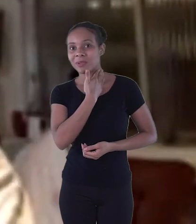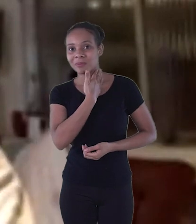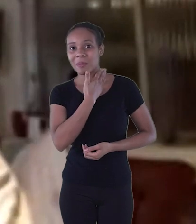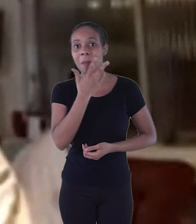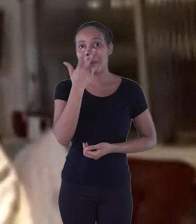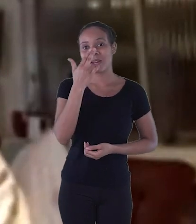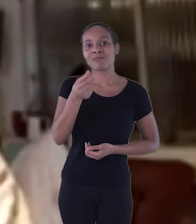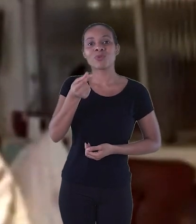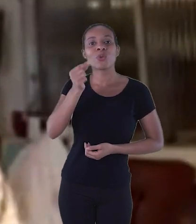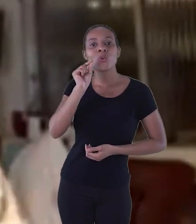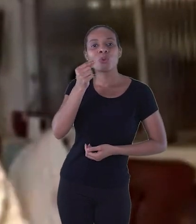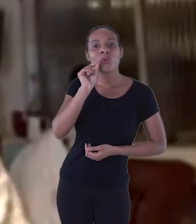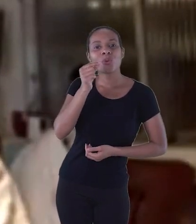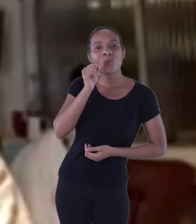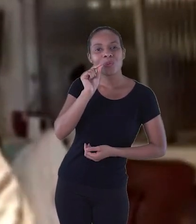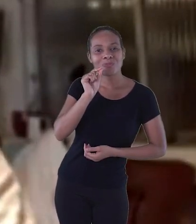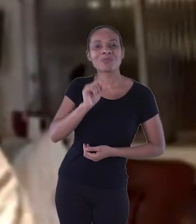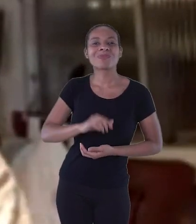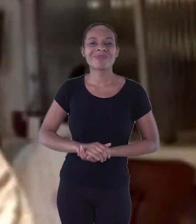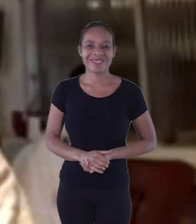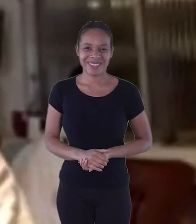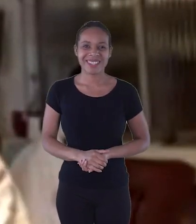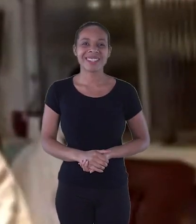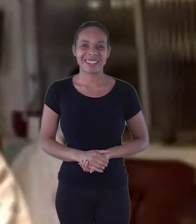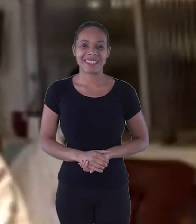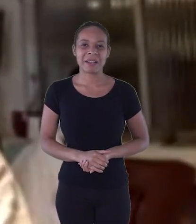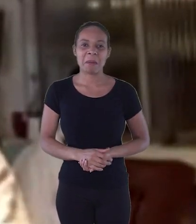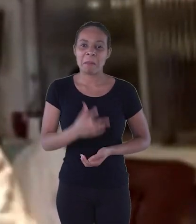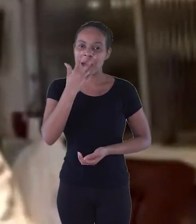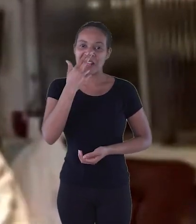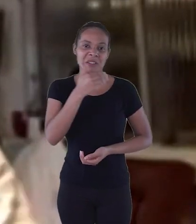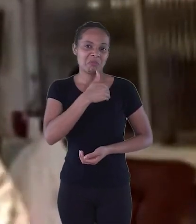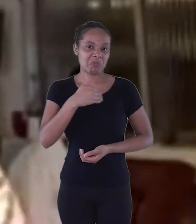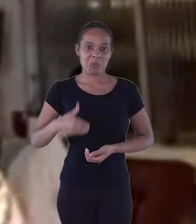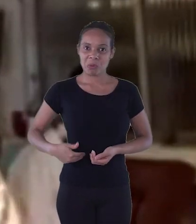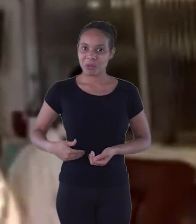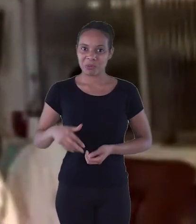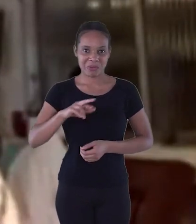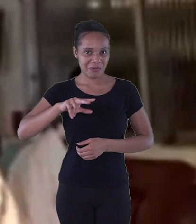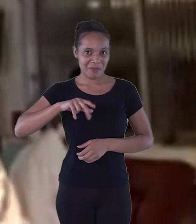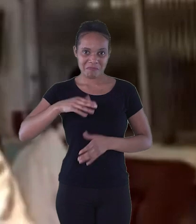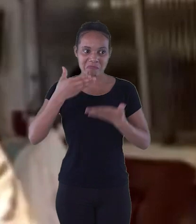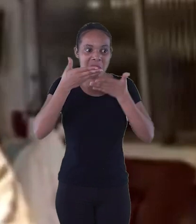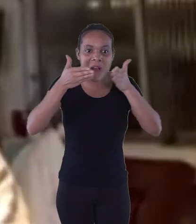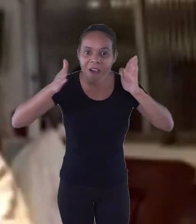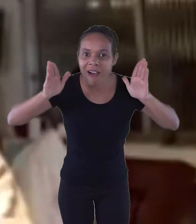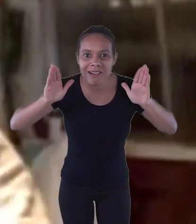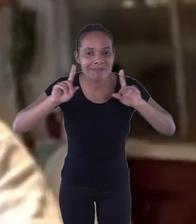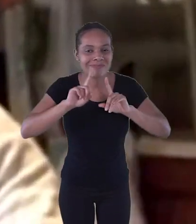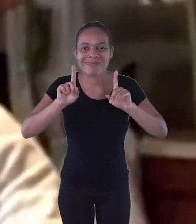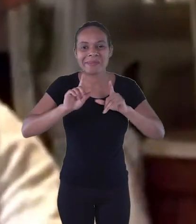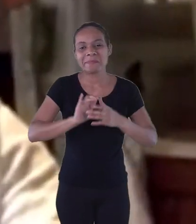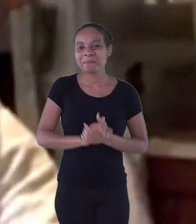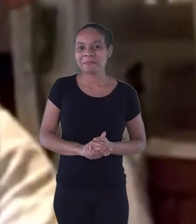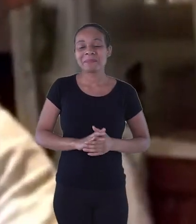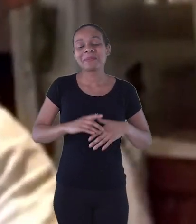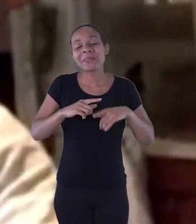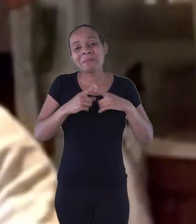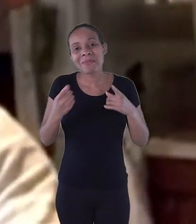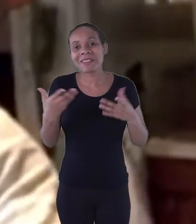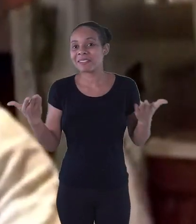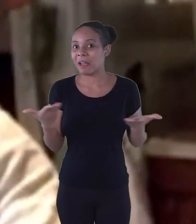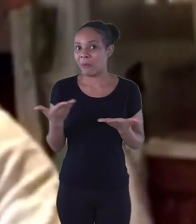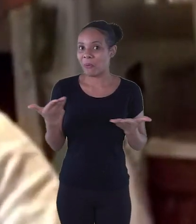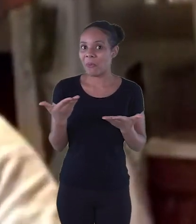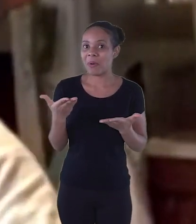né? Que parece que a gente não está no espaço público. Mas também queria reiterar a fala